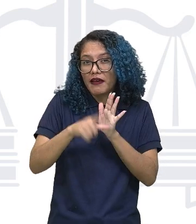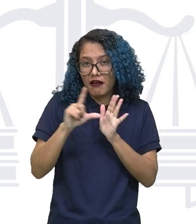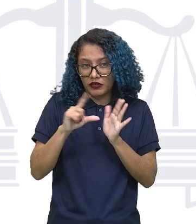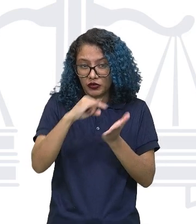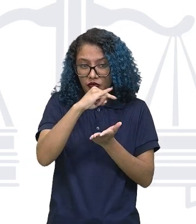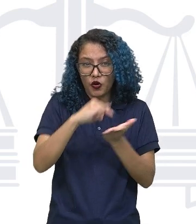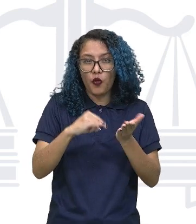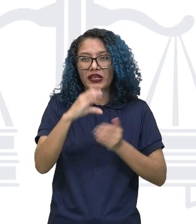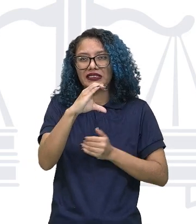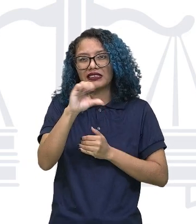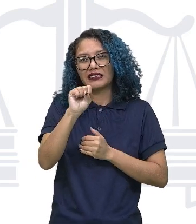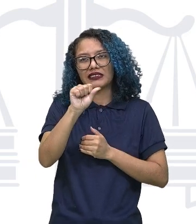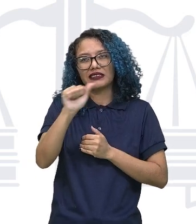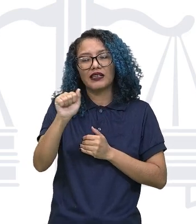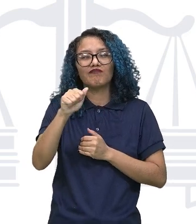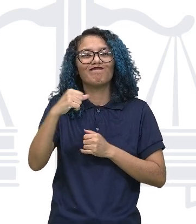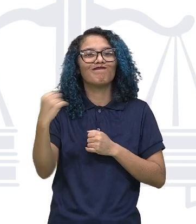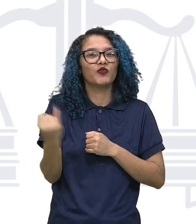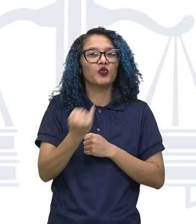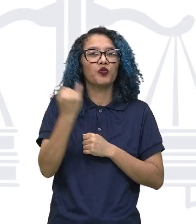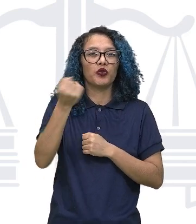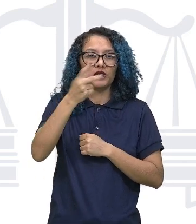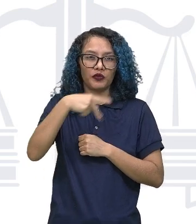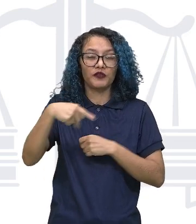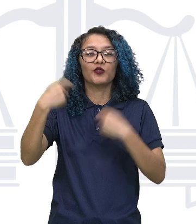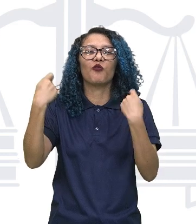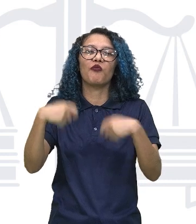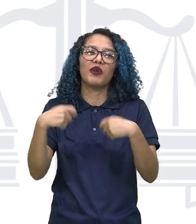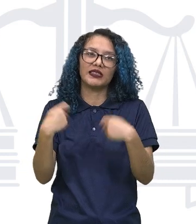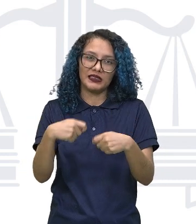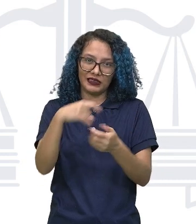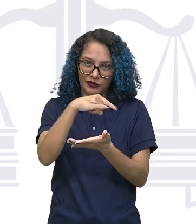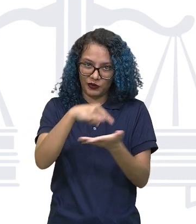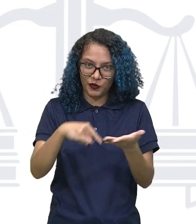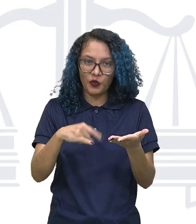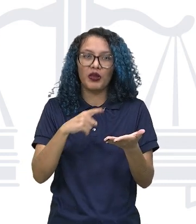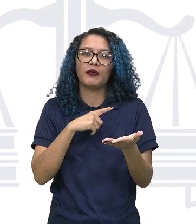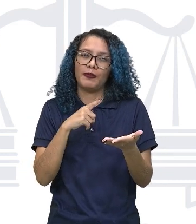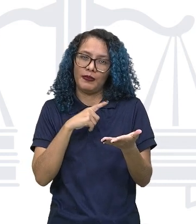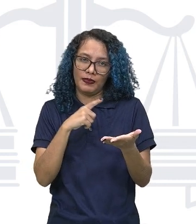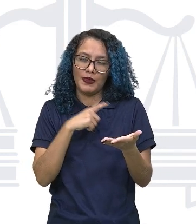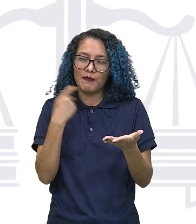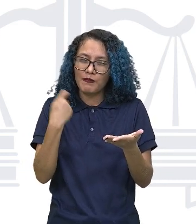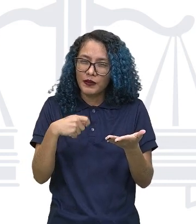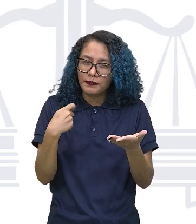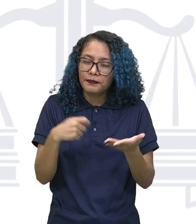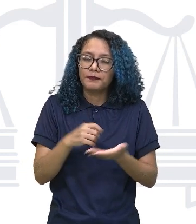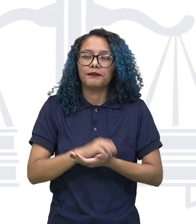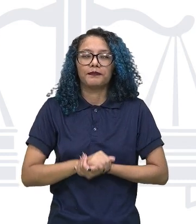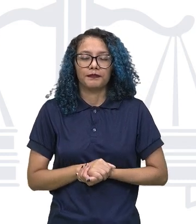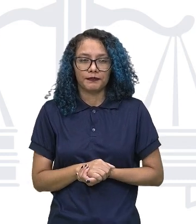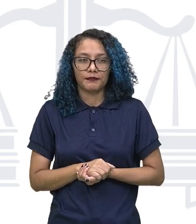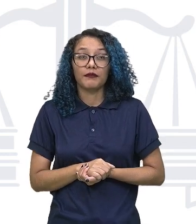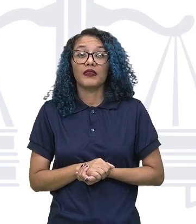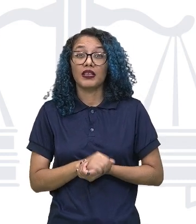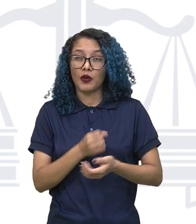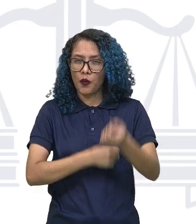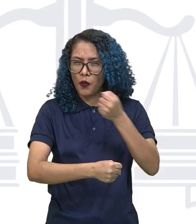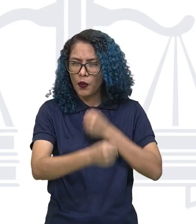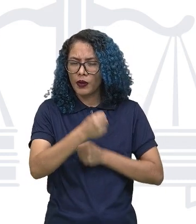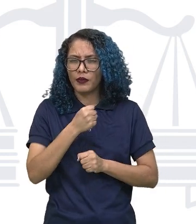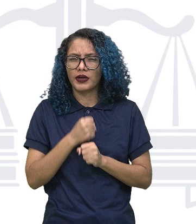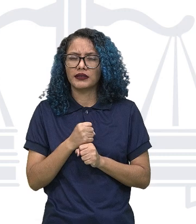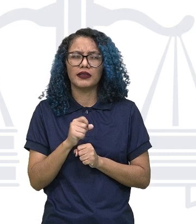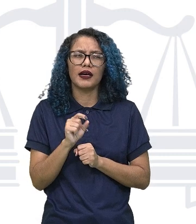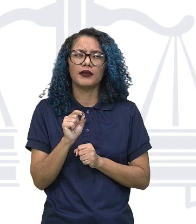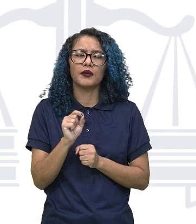né, de todos os professores terem em mãos esses documentos. A gente observou, fazendo acompanhamento no ano passado, né, Keila,